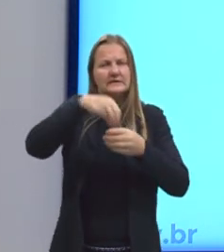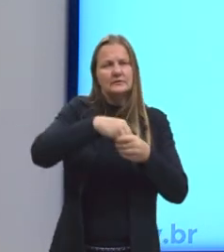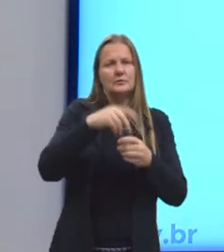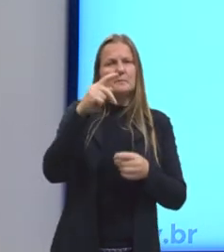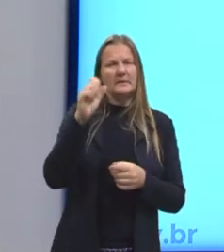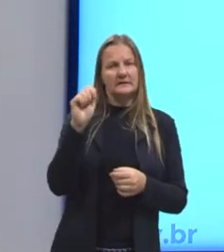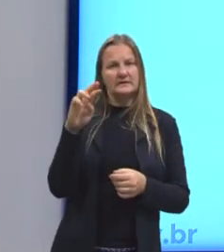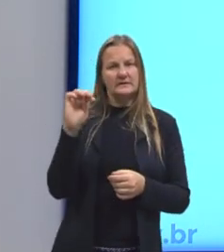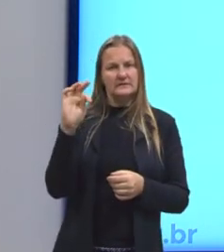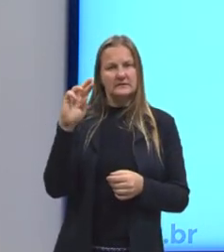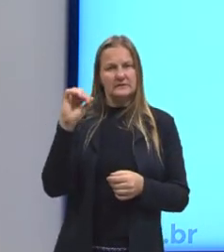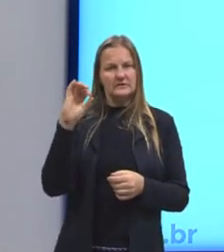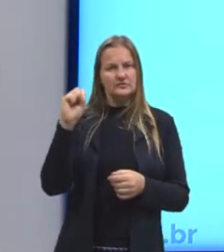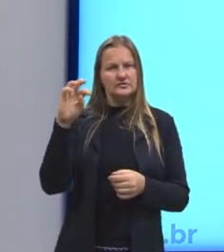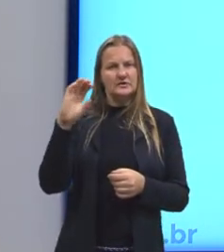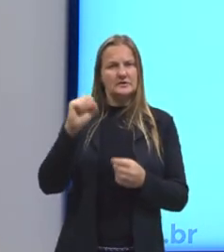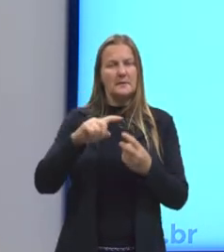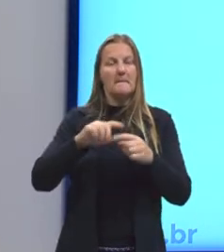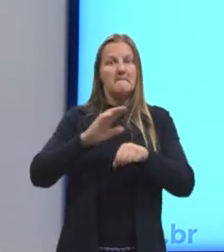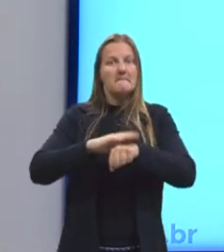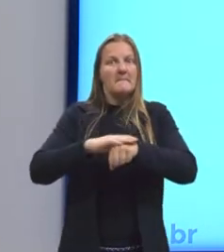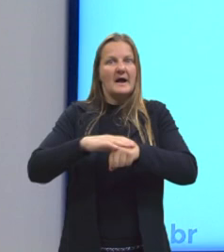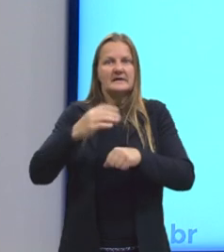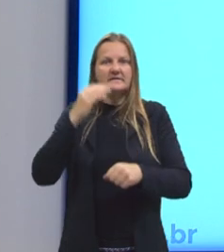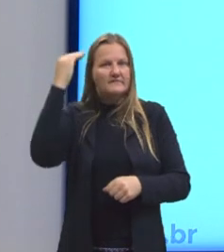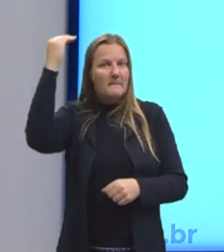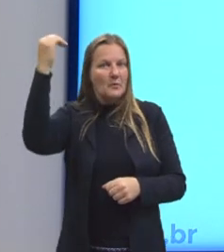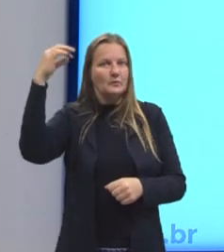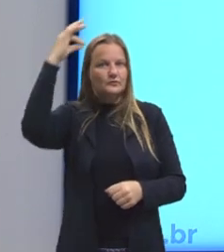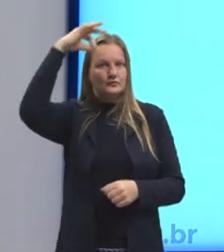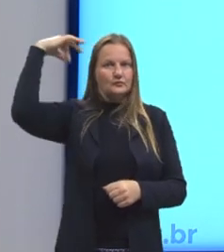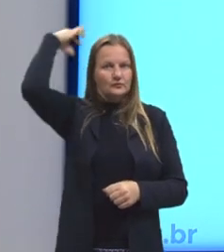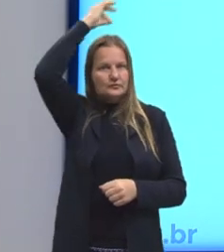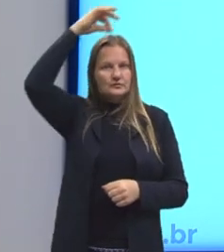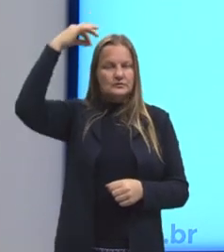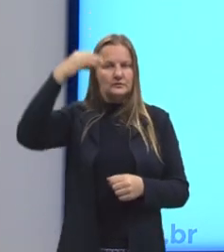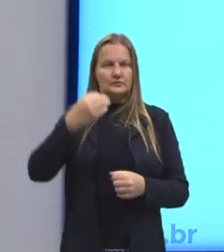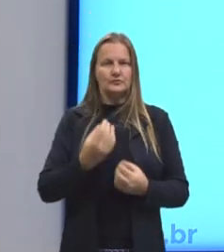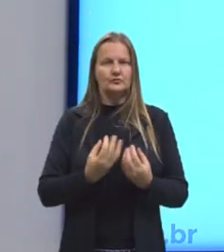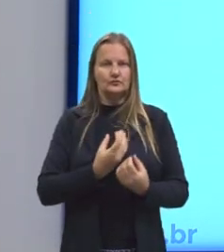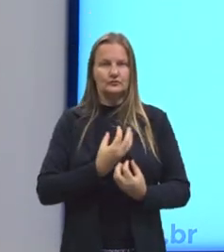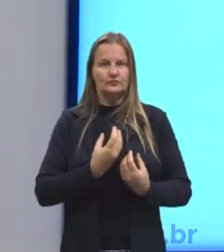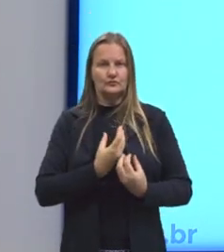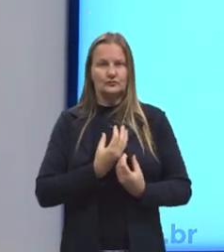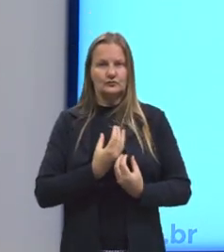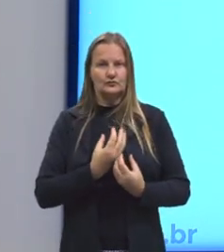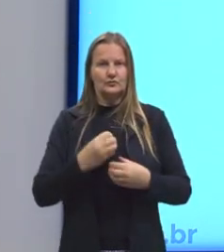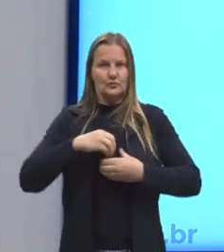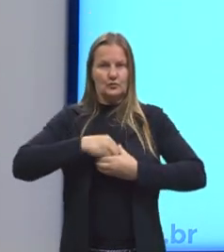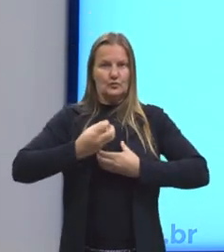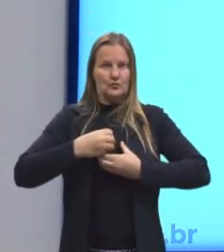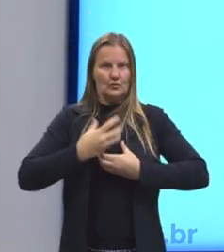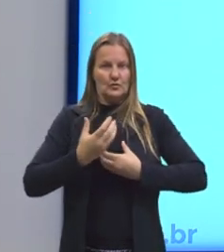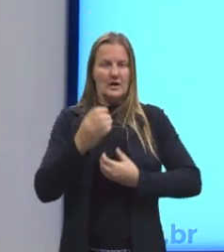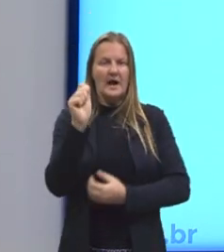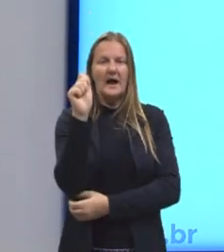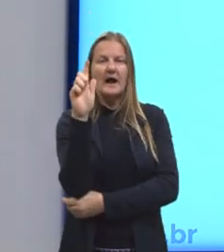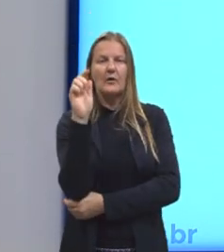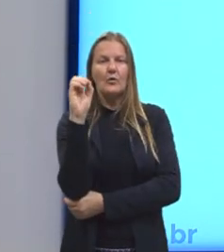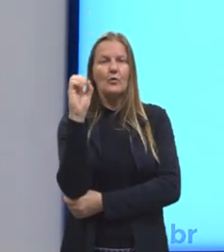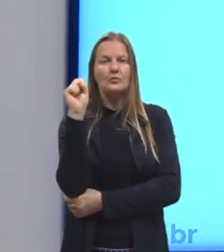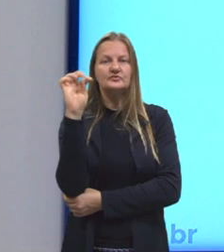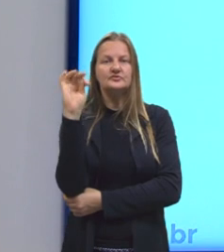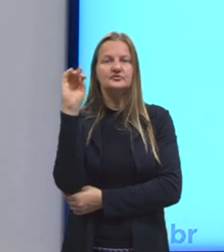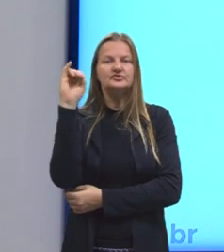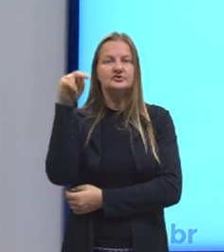mas o que vai se destacar mais é o Santo Agostinho que está a foto dele a o Santo Agostinho pela